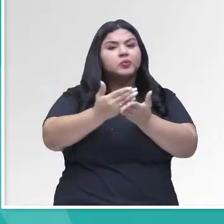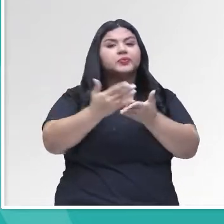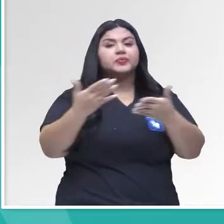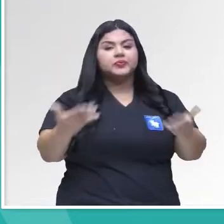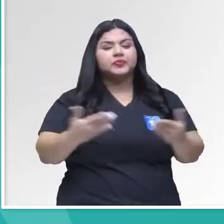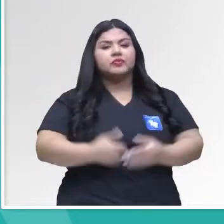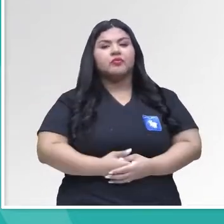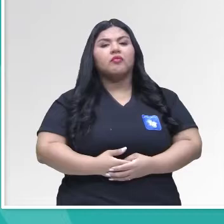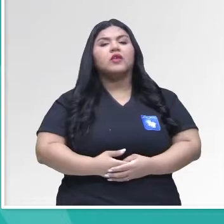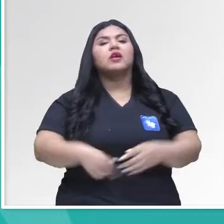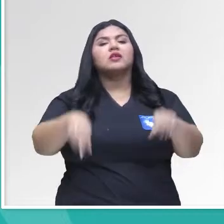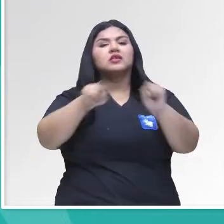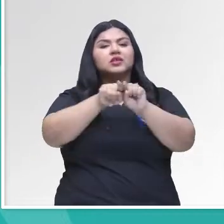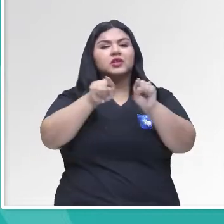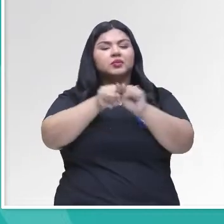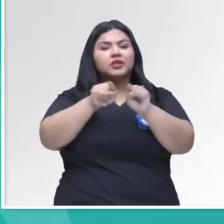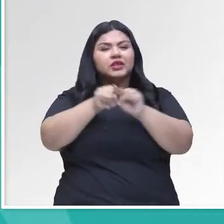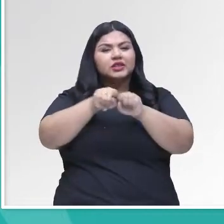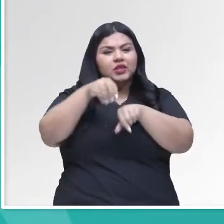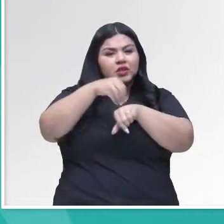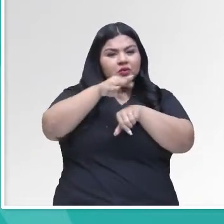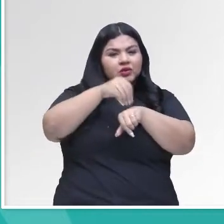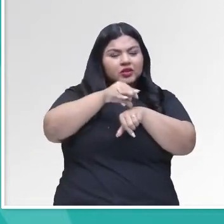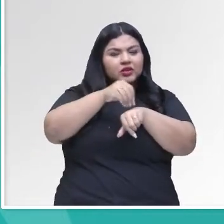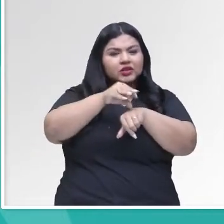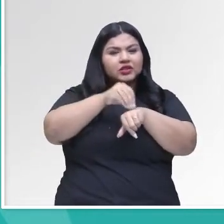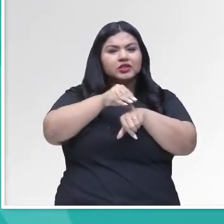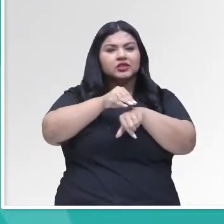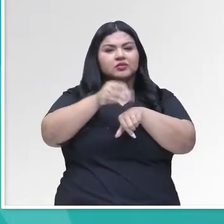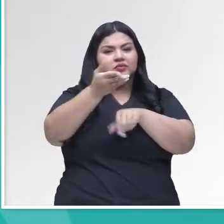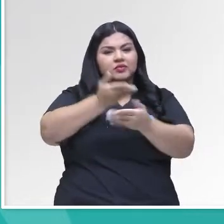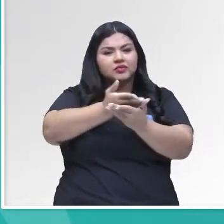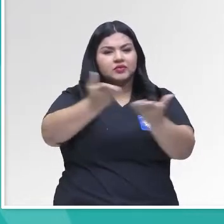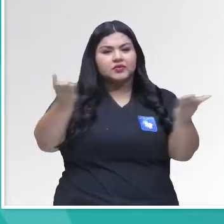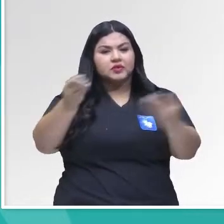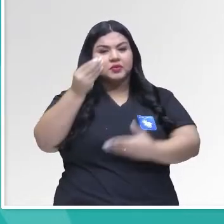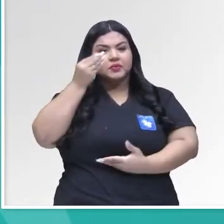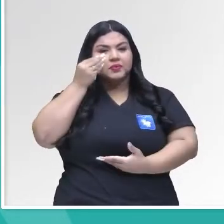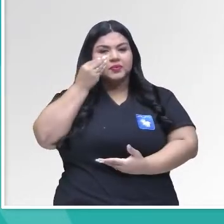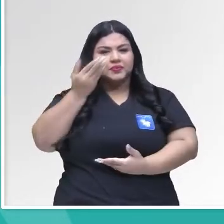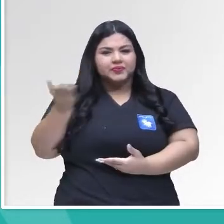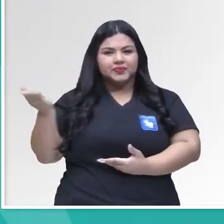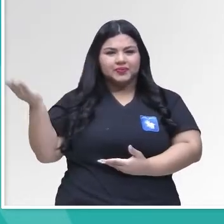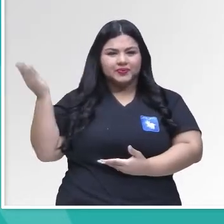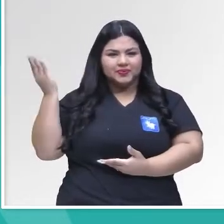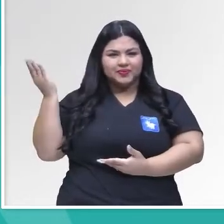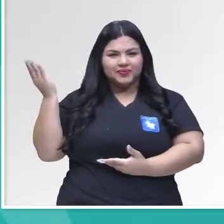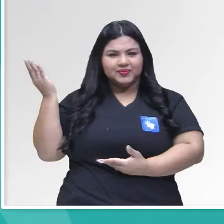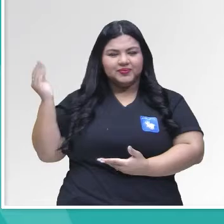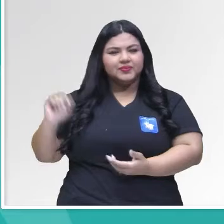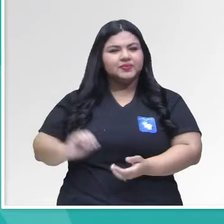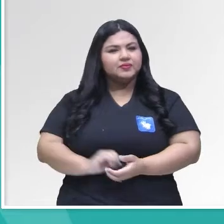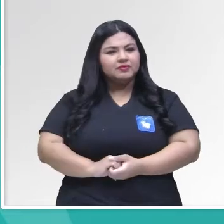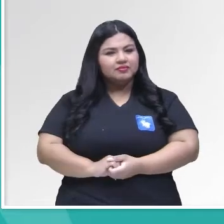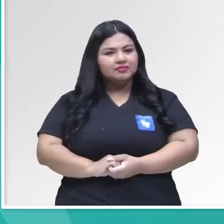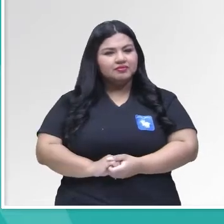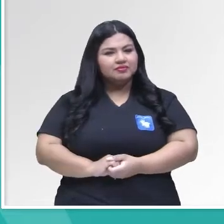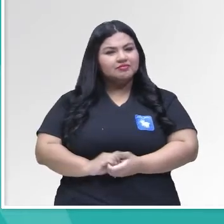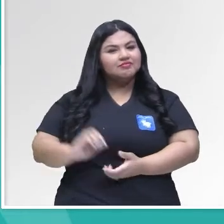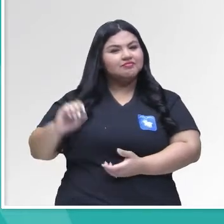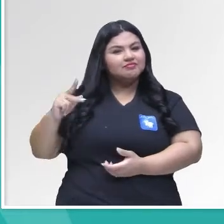temos aqui também uma sugestão de uma receita para você. Observe aí. Olha o que temos então.